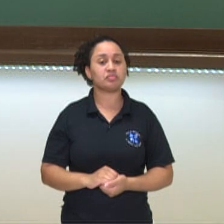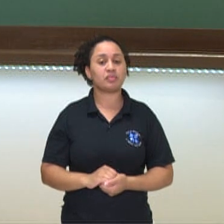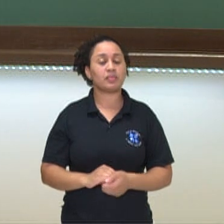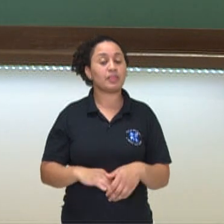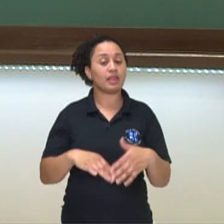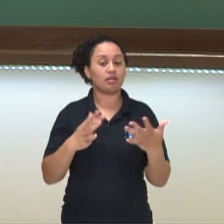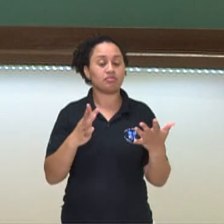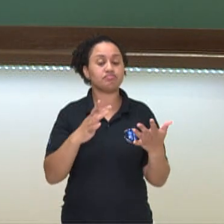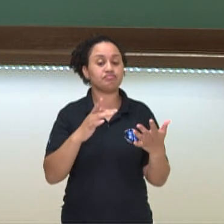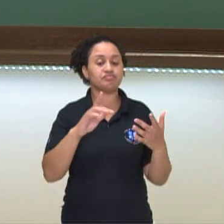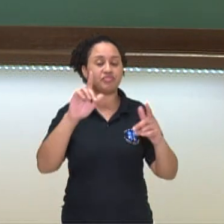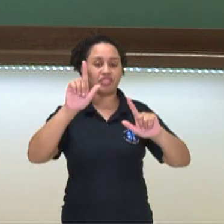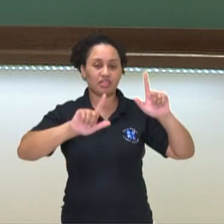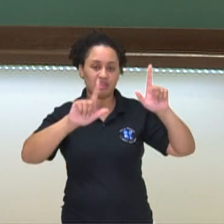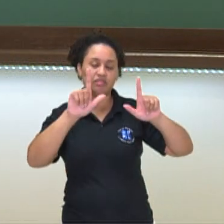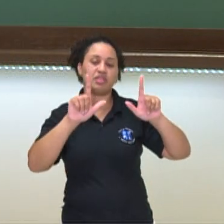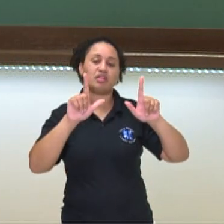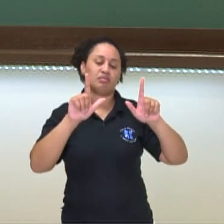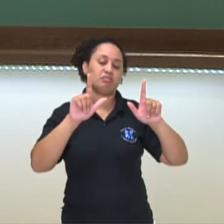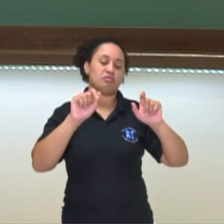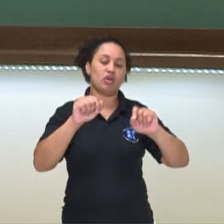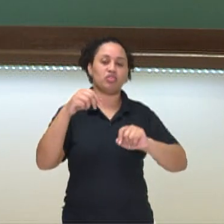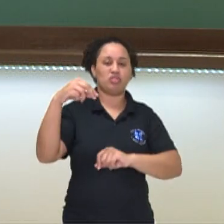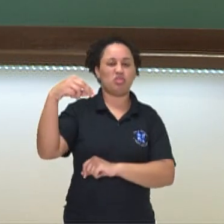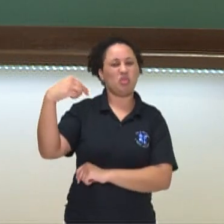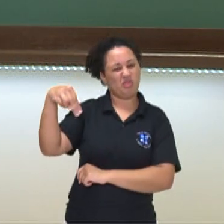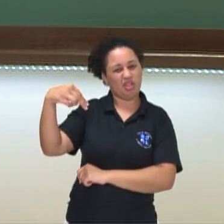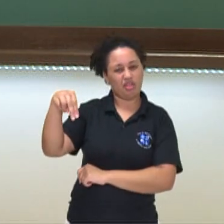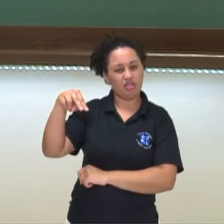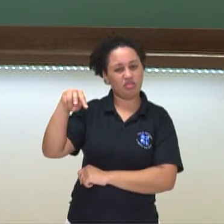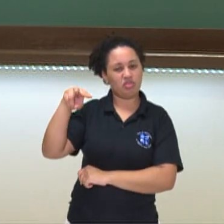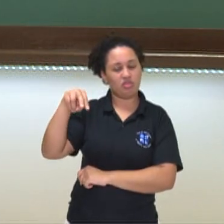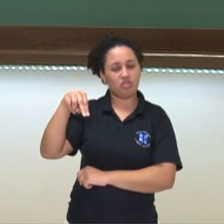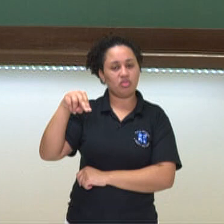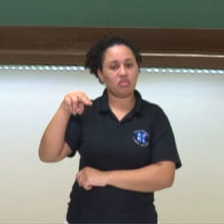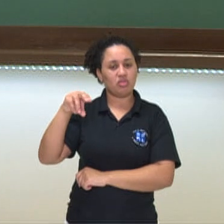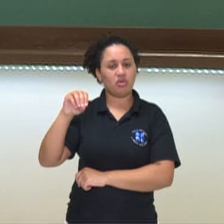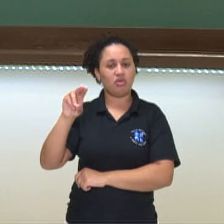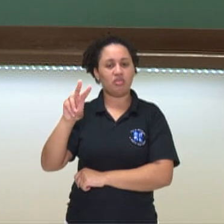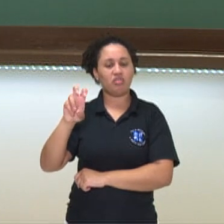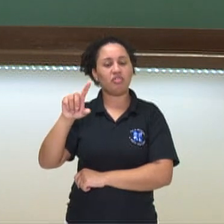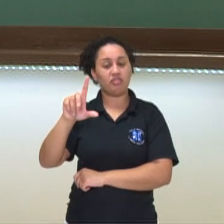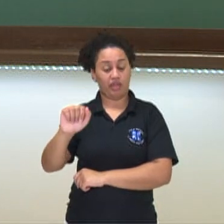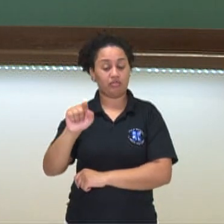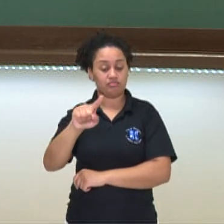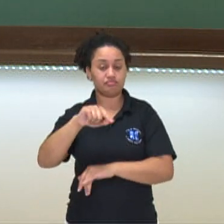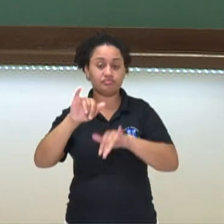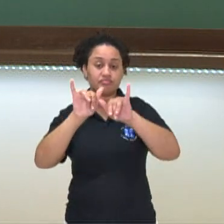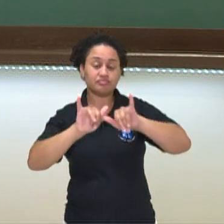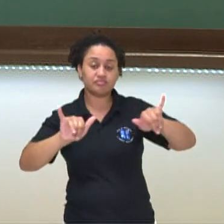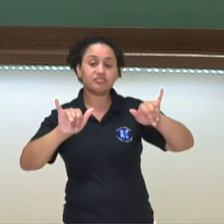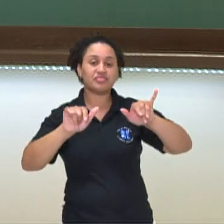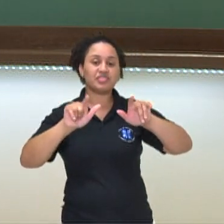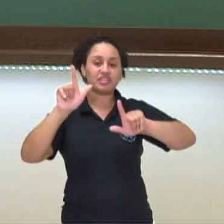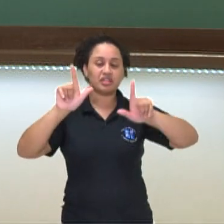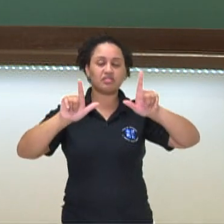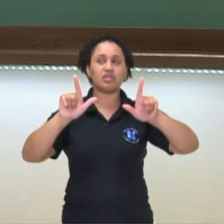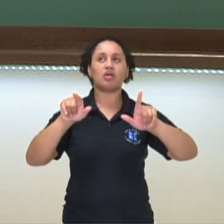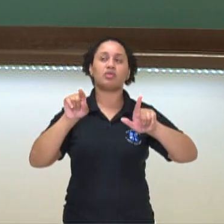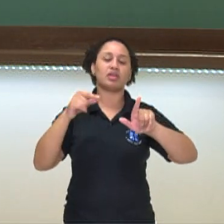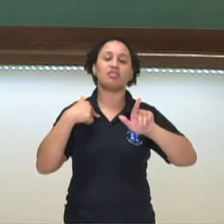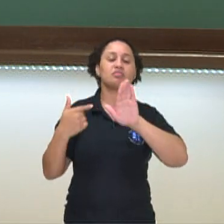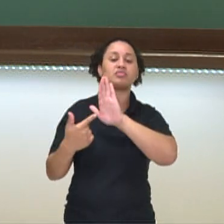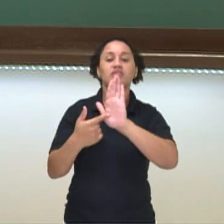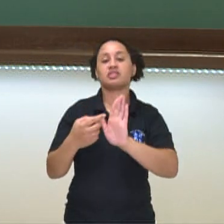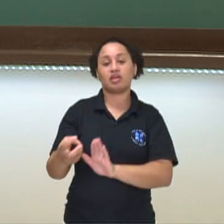um programa televisivo do tipo novela, veiculado em uma emissora de televisão, vai tratar da cultura